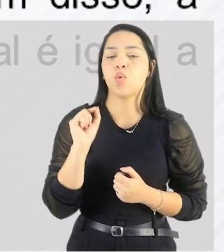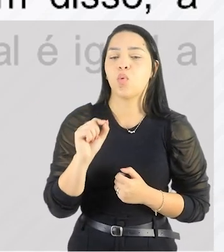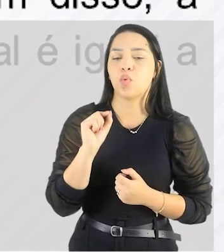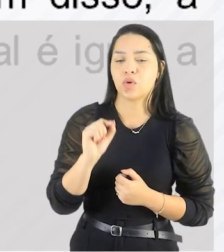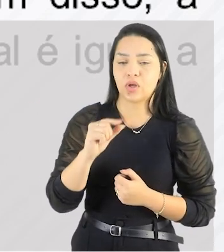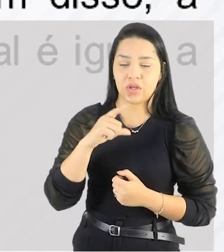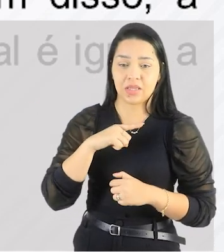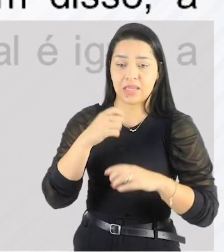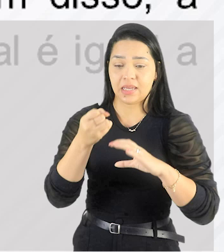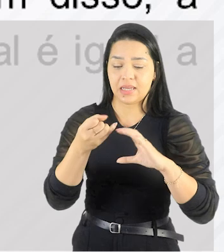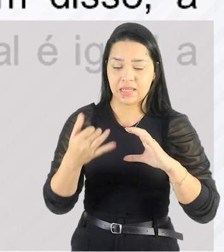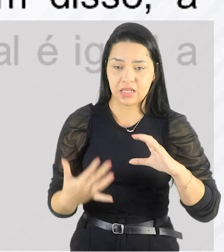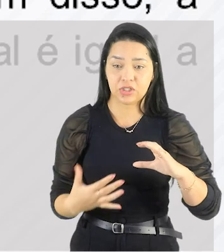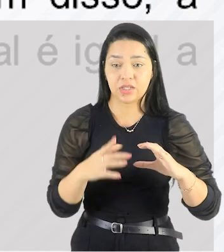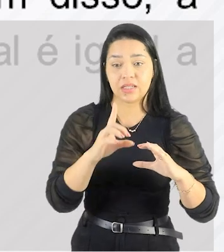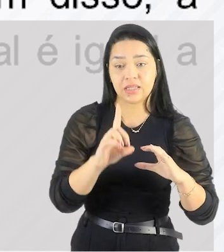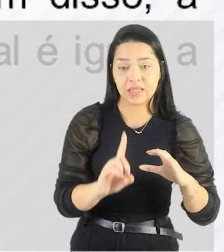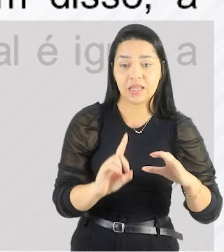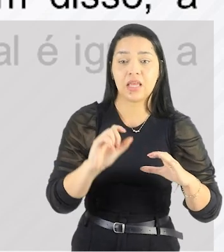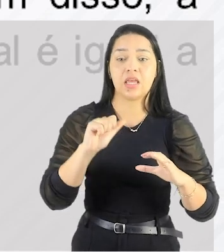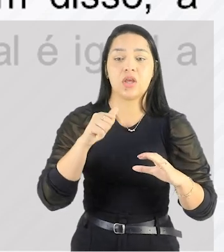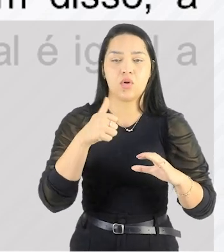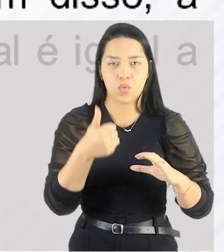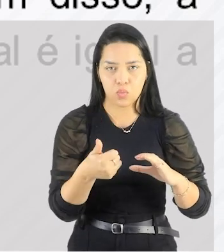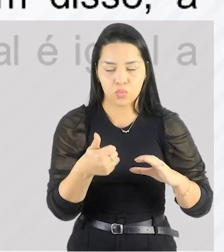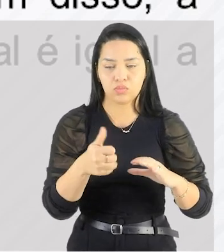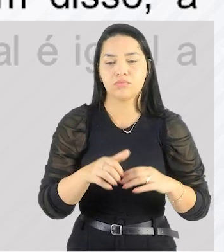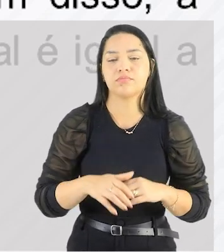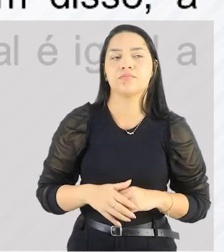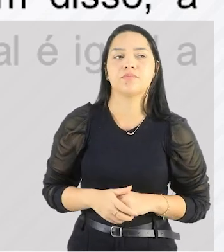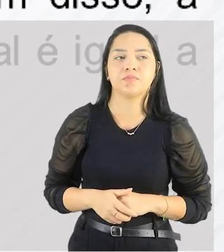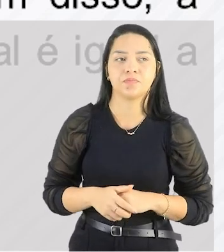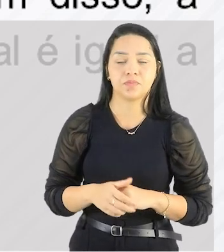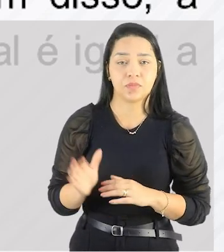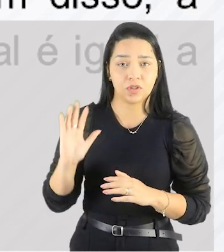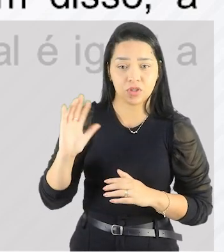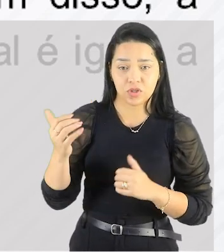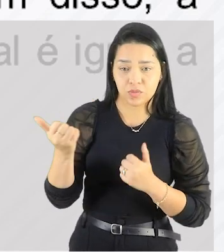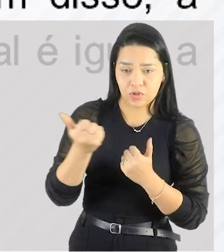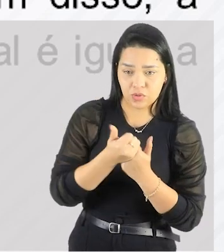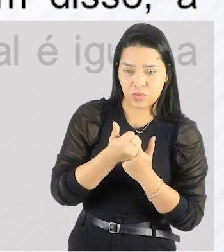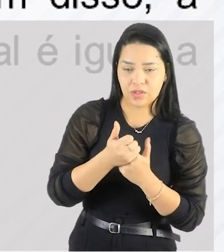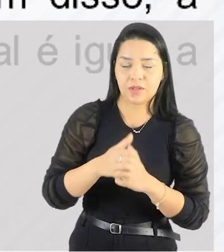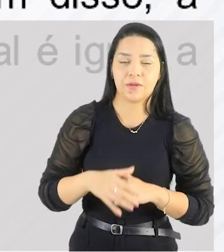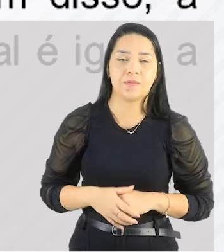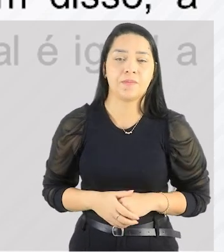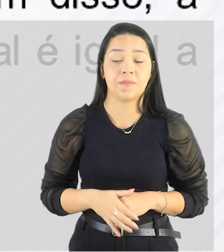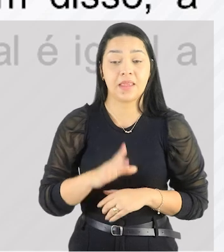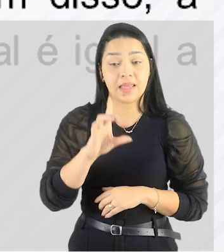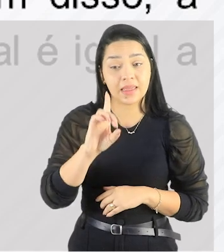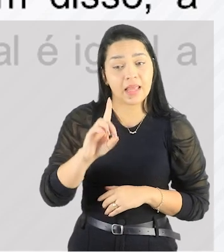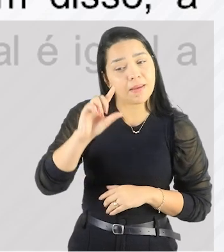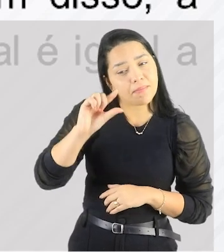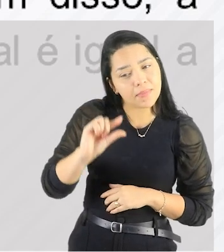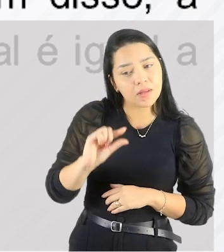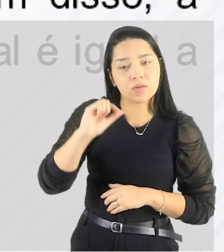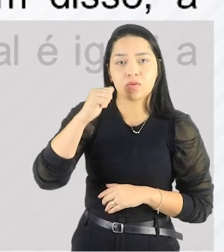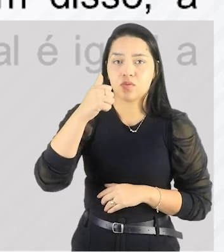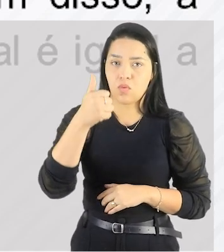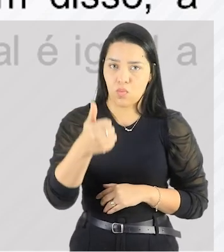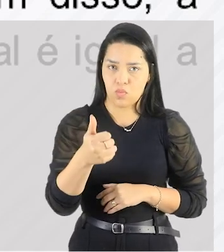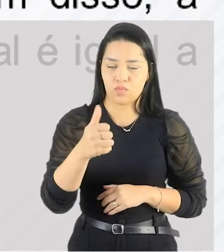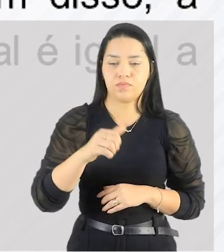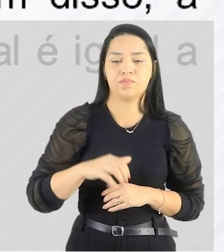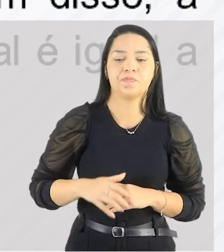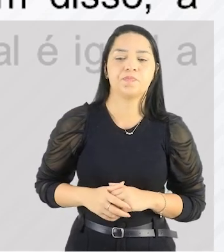seus equipamentos, que tem características D1, então já substitui aqui na fórmula, certo? D